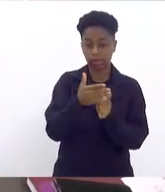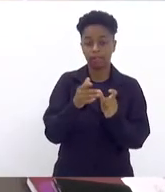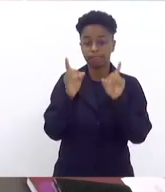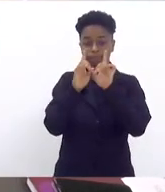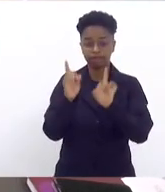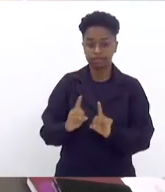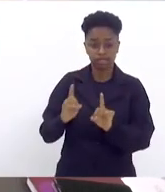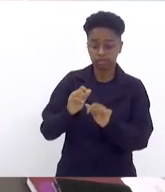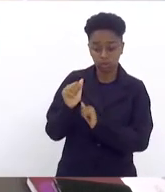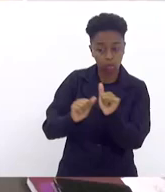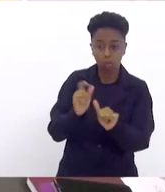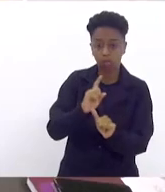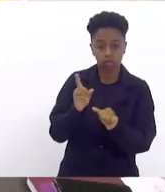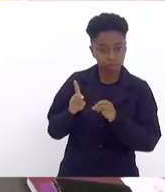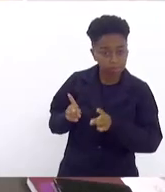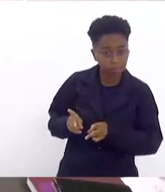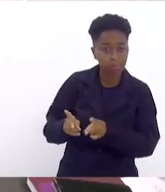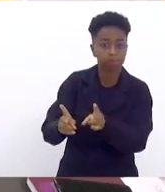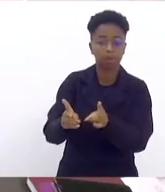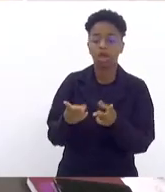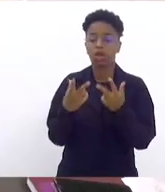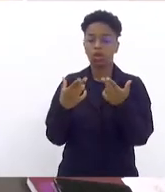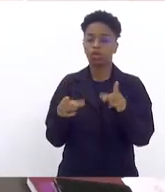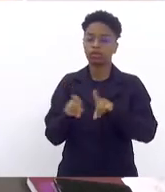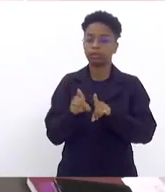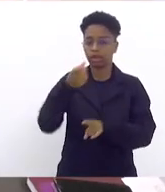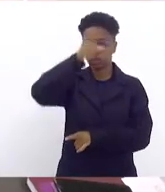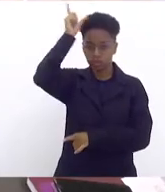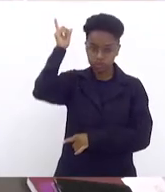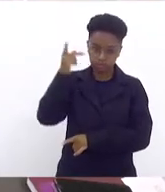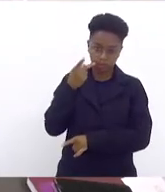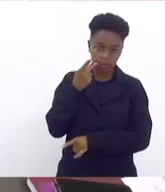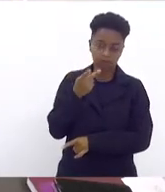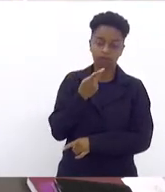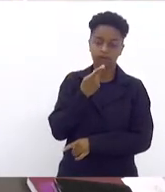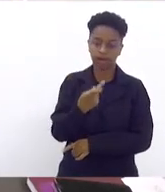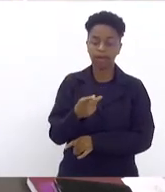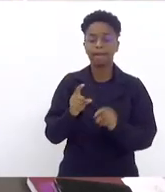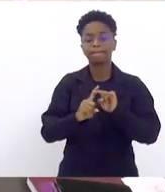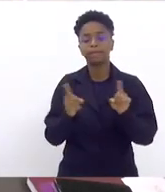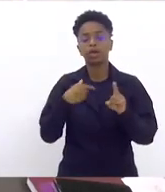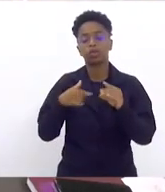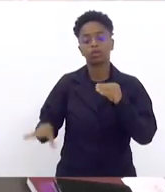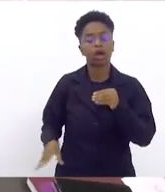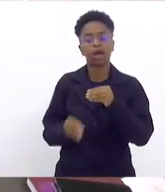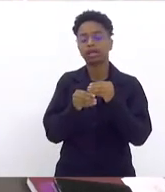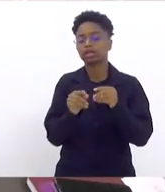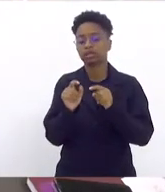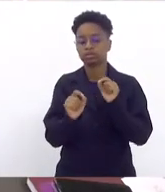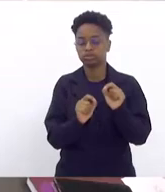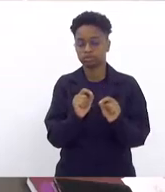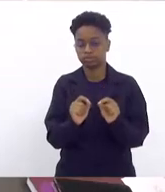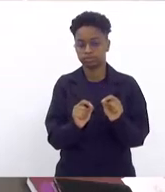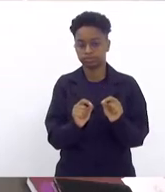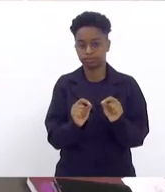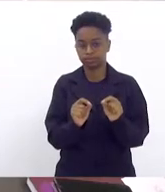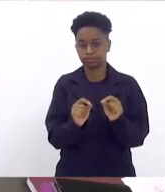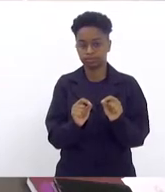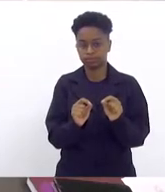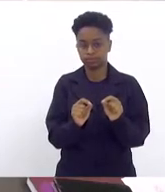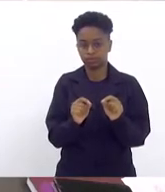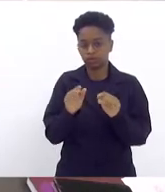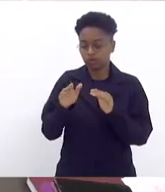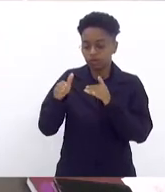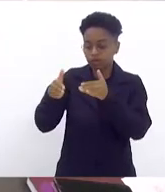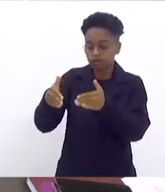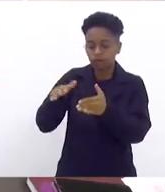irreversíveis, na linha do que o deputado Luiz Paulo coloca, mas eu acrescento algo